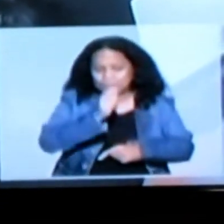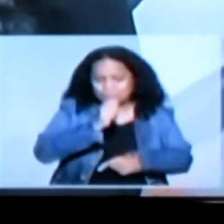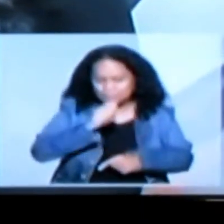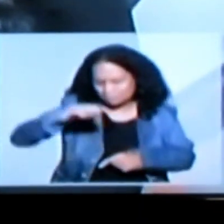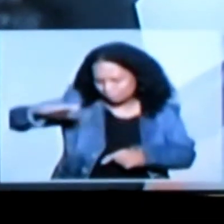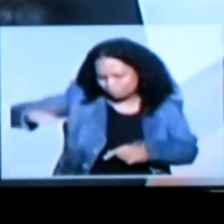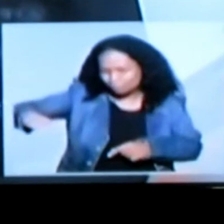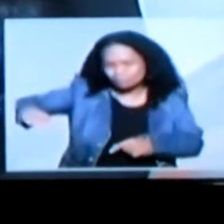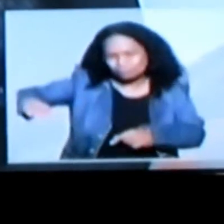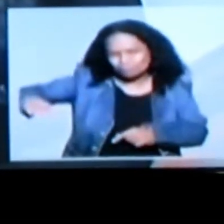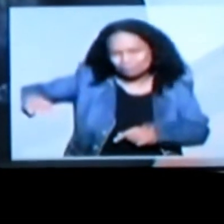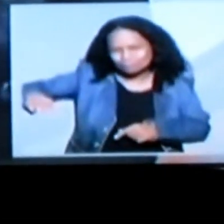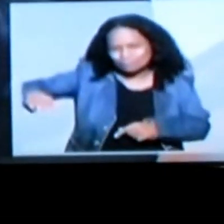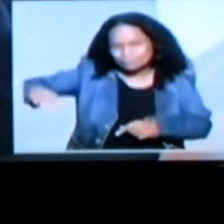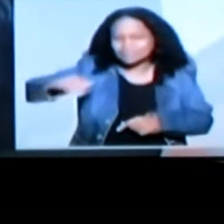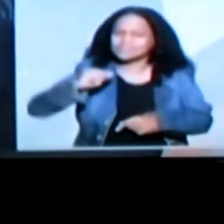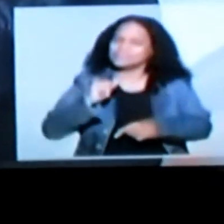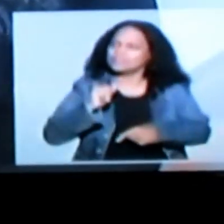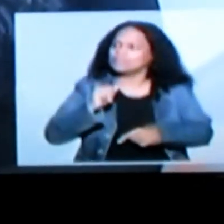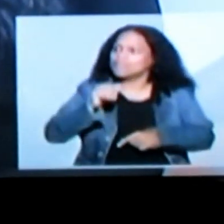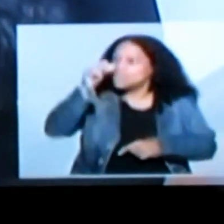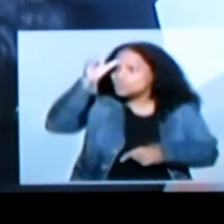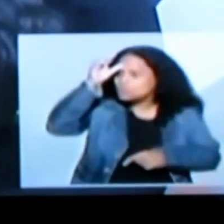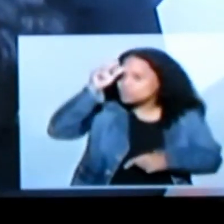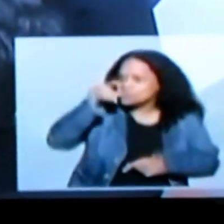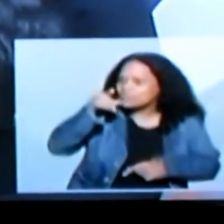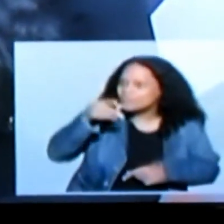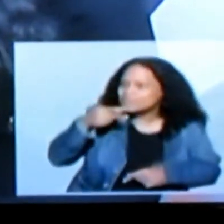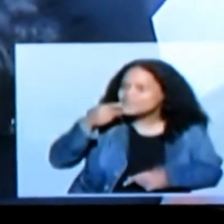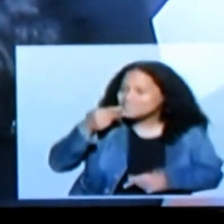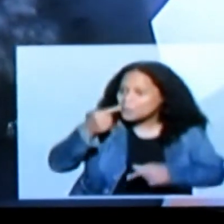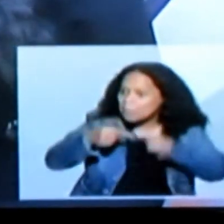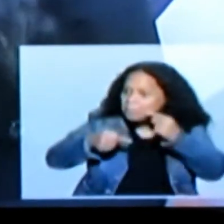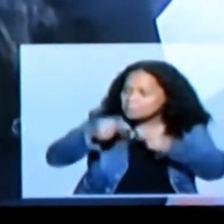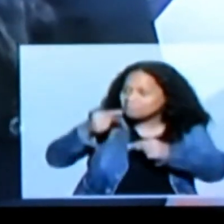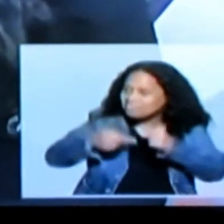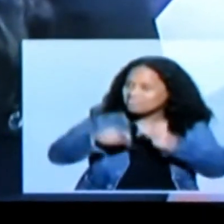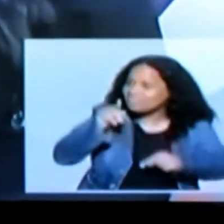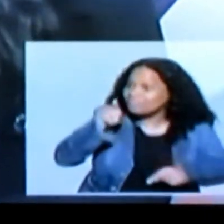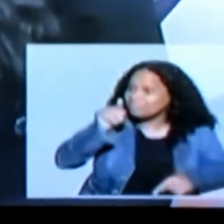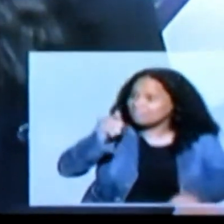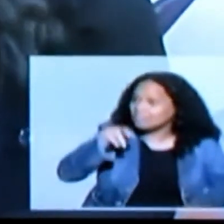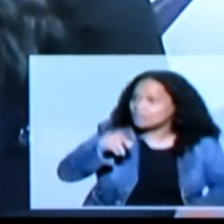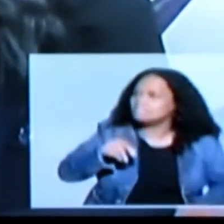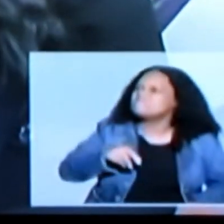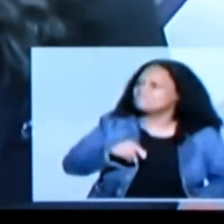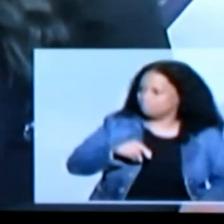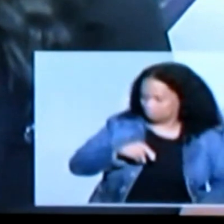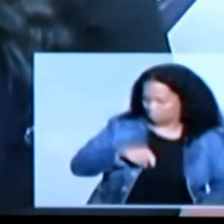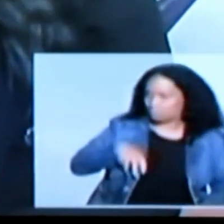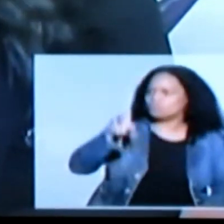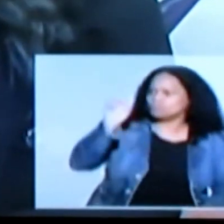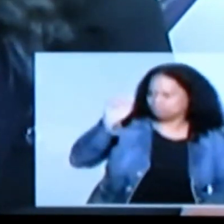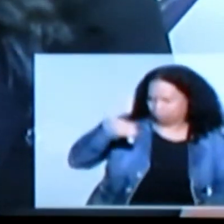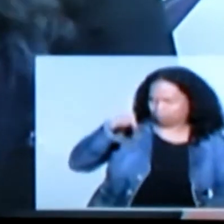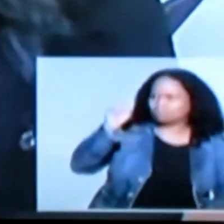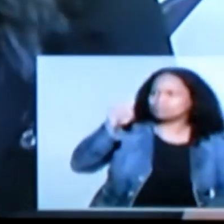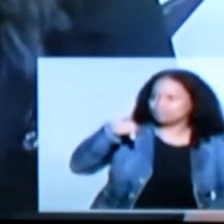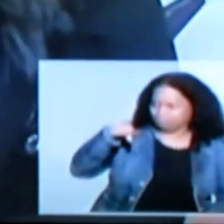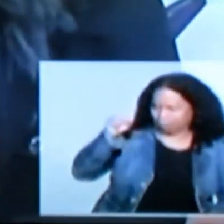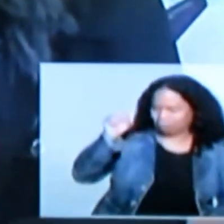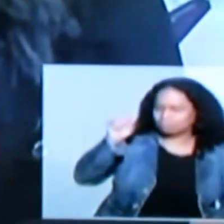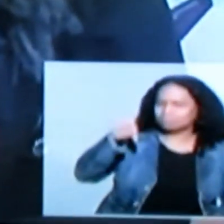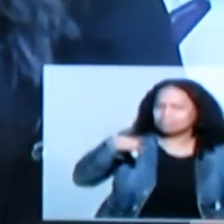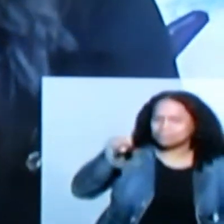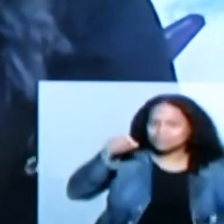colega, jornalista também, pequenininha, tia, você falou palavrão. Eu falei, não, não falei palavrão não. Ela falou assim, com